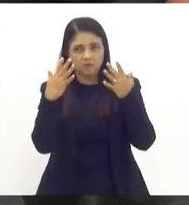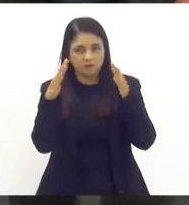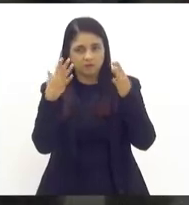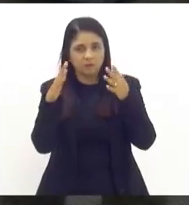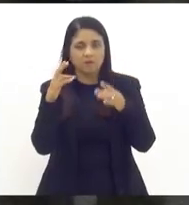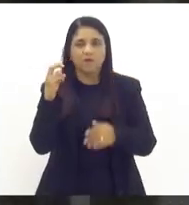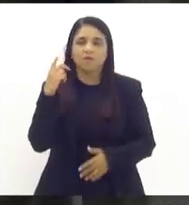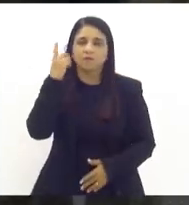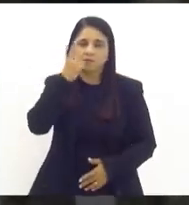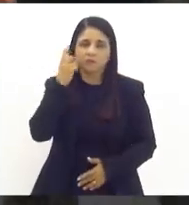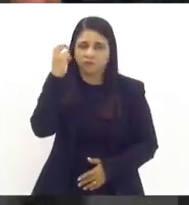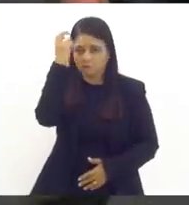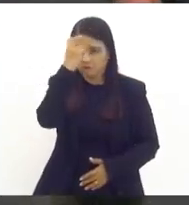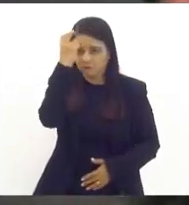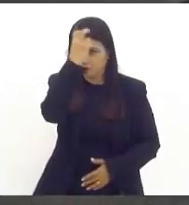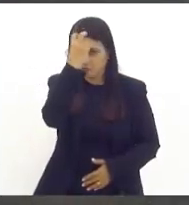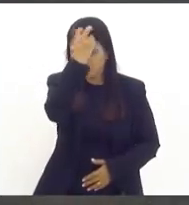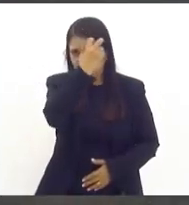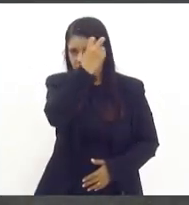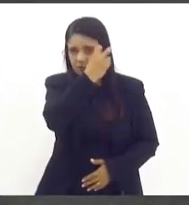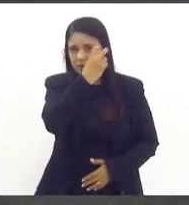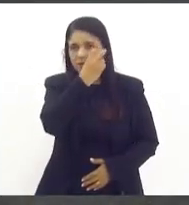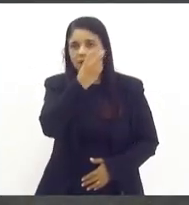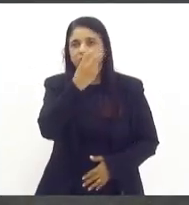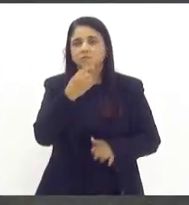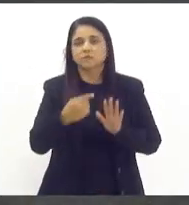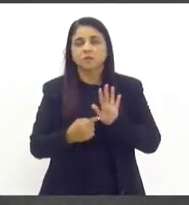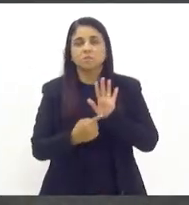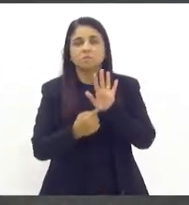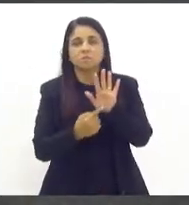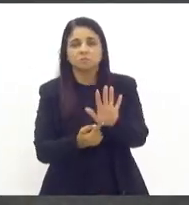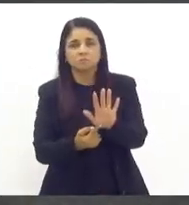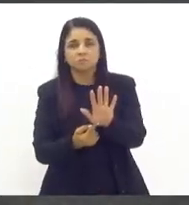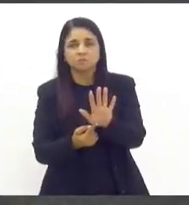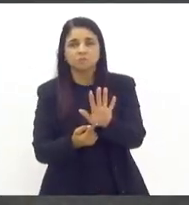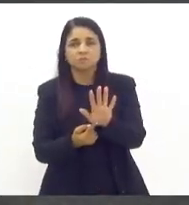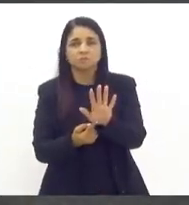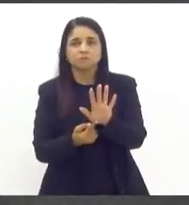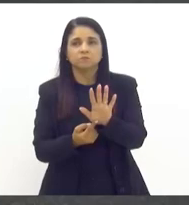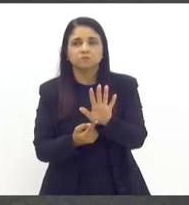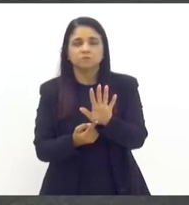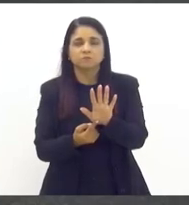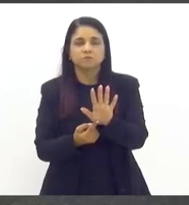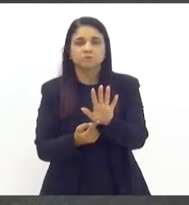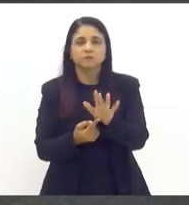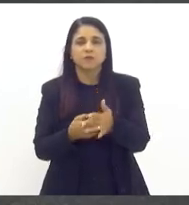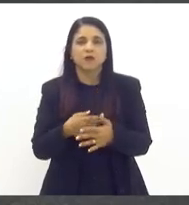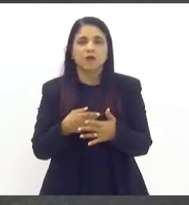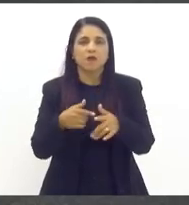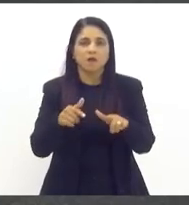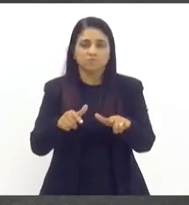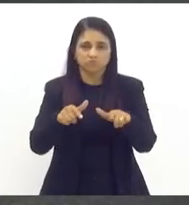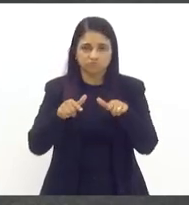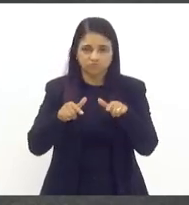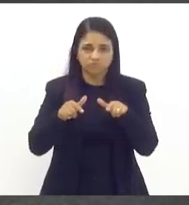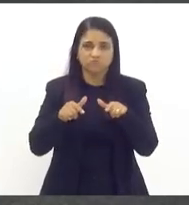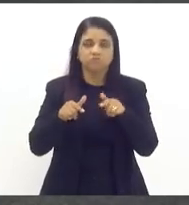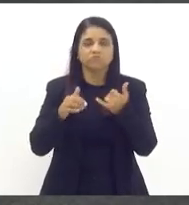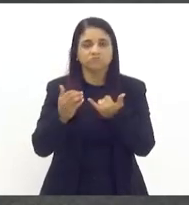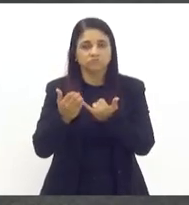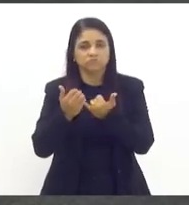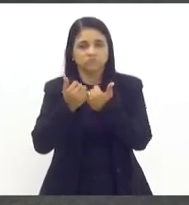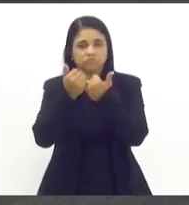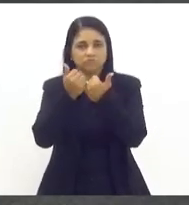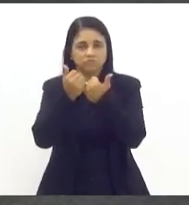Verônica Lima deputada que apresentou a declaração de patrimônio cultural em material